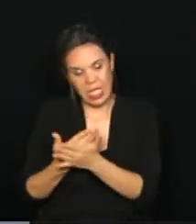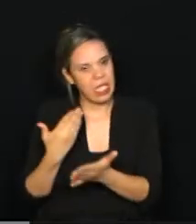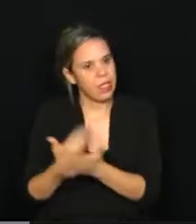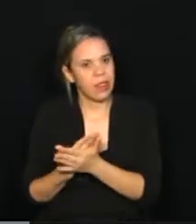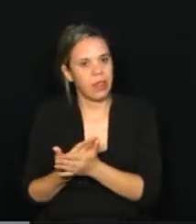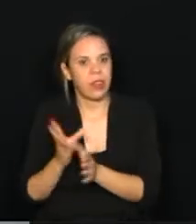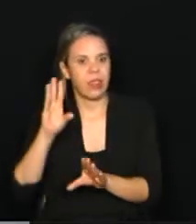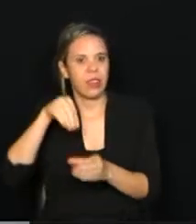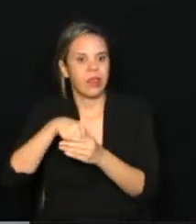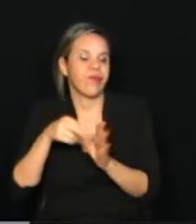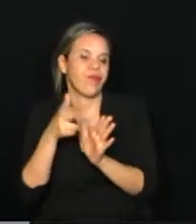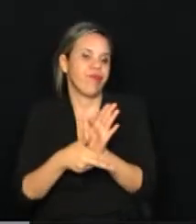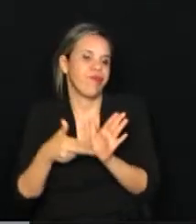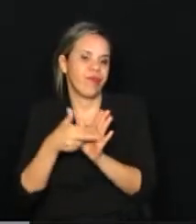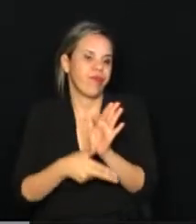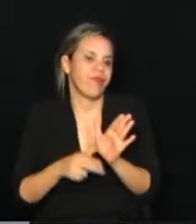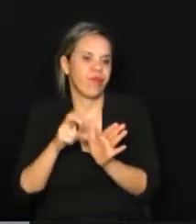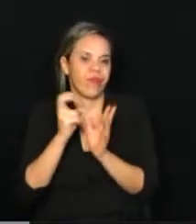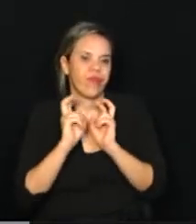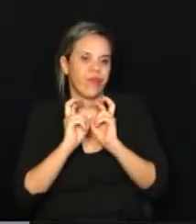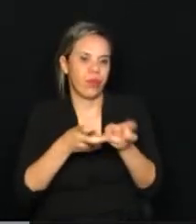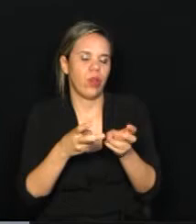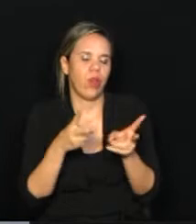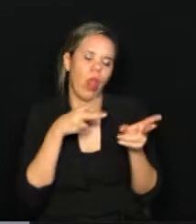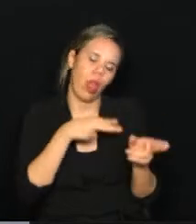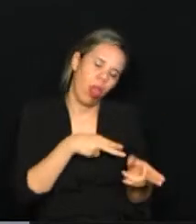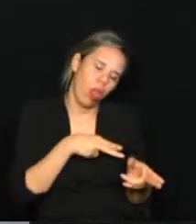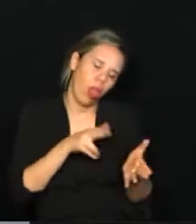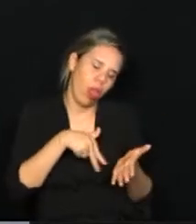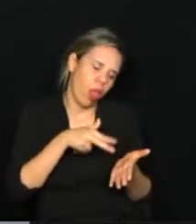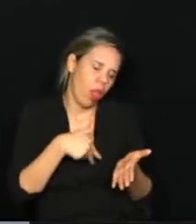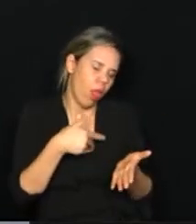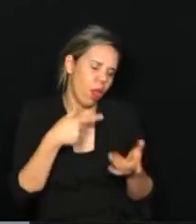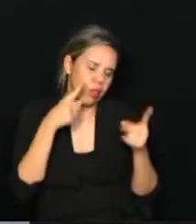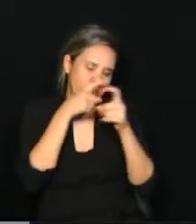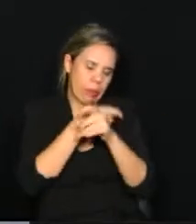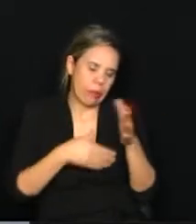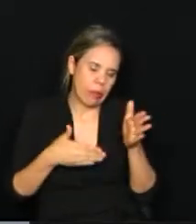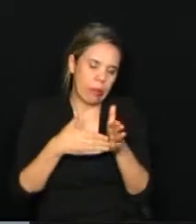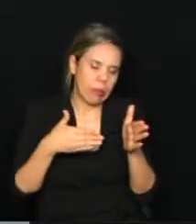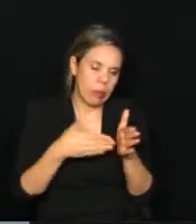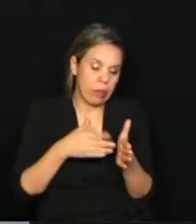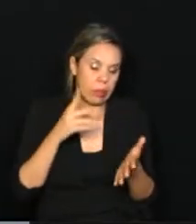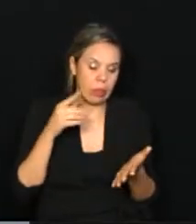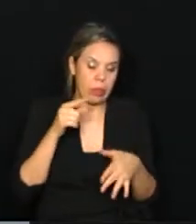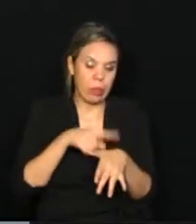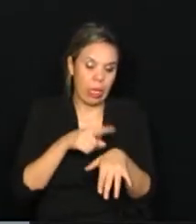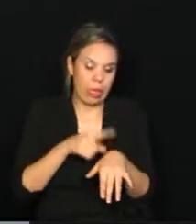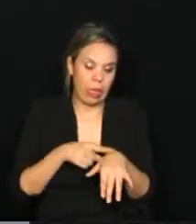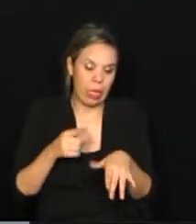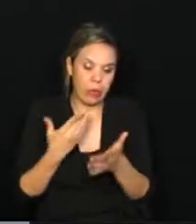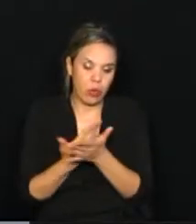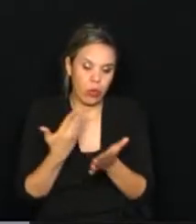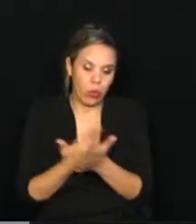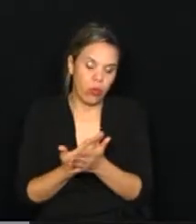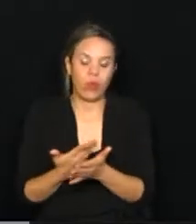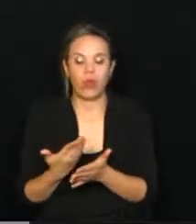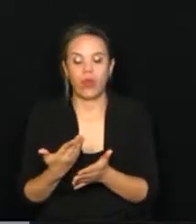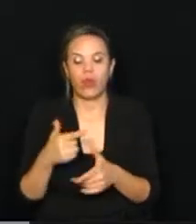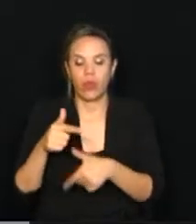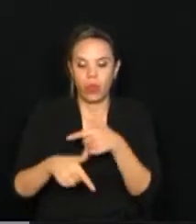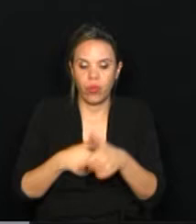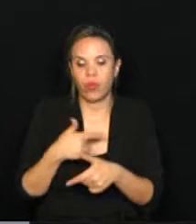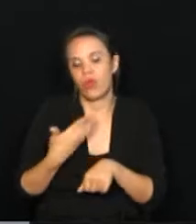metrô. Então eu dormia em cima do livro, eu não ia tão bem, tinha muita dificuldade, né, para conciliar tudo isso. E aí aqui em